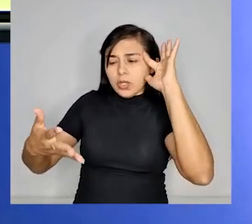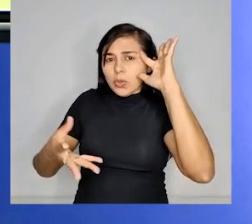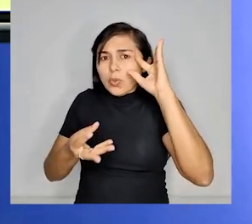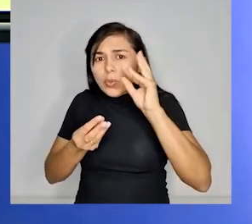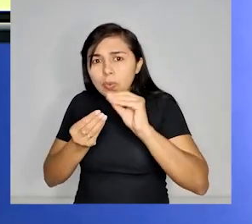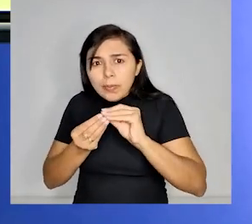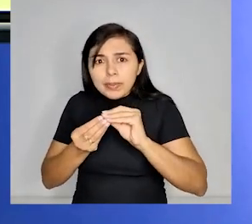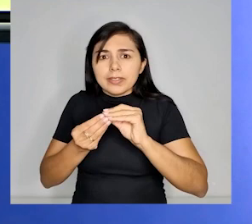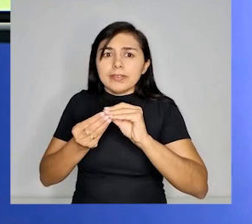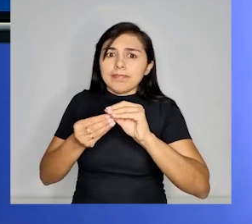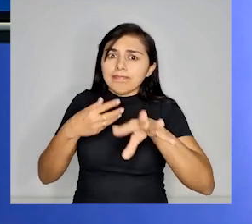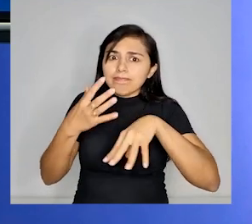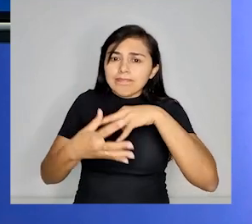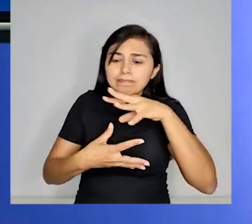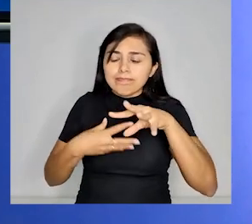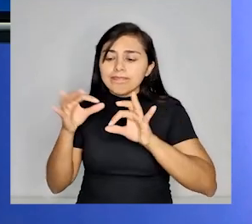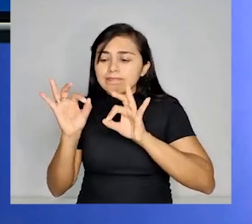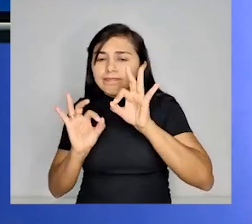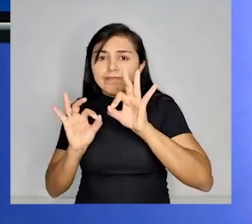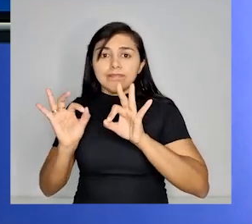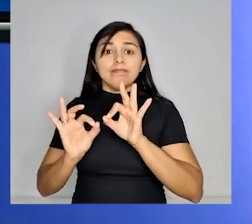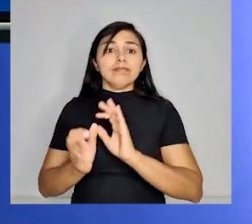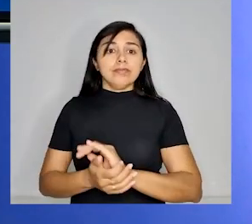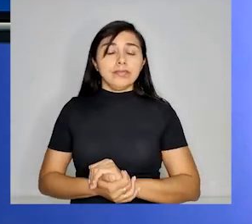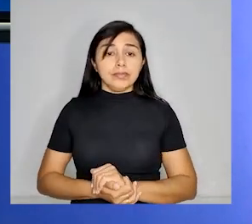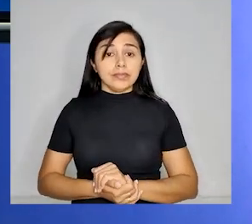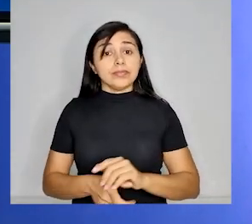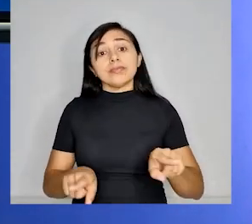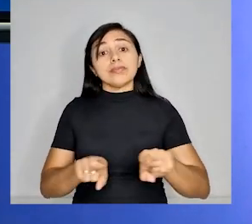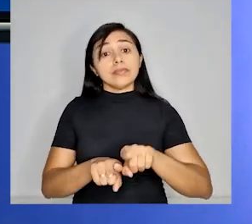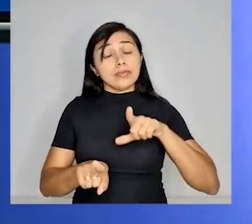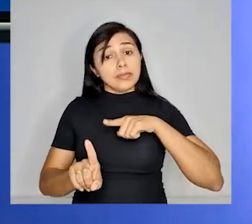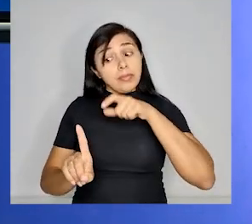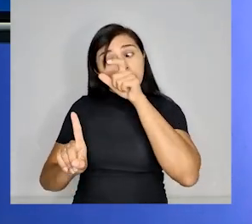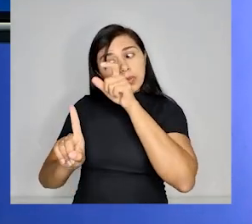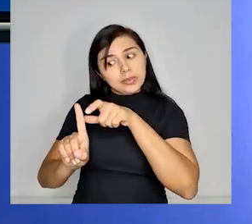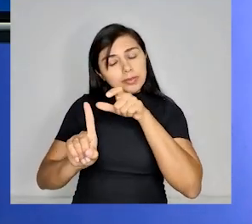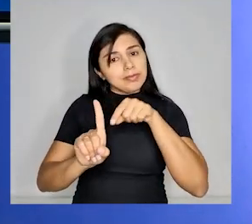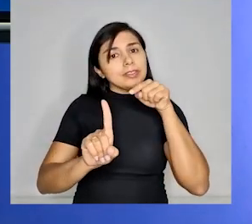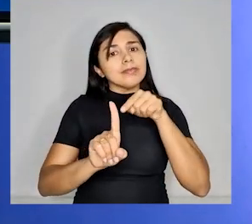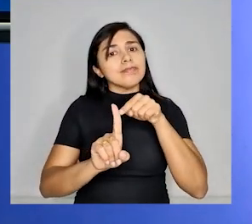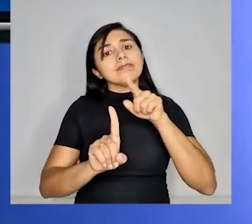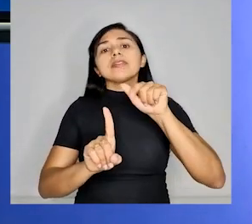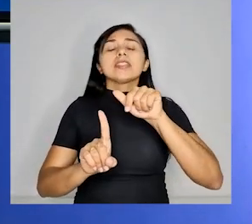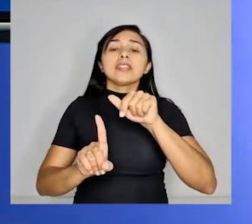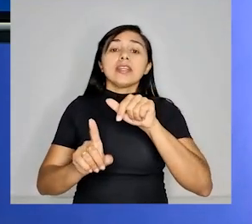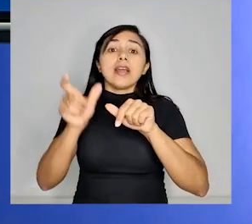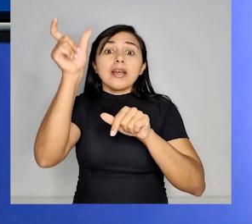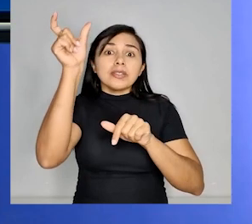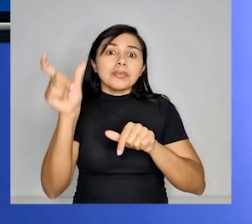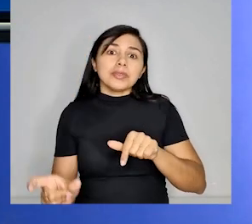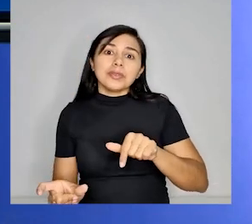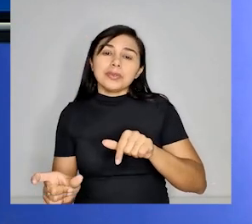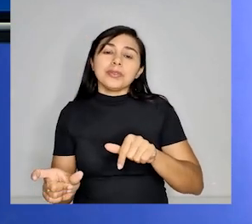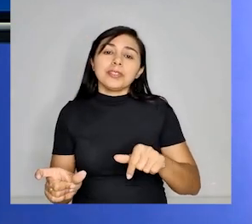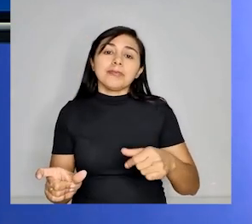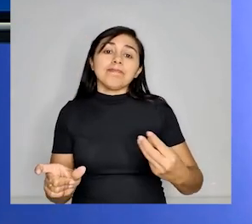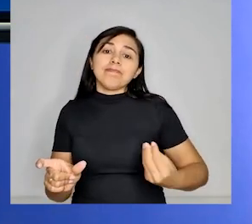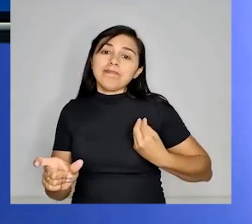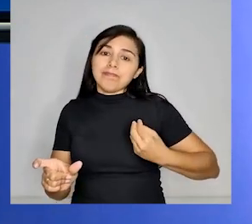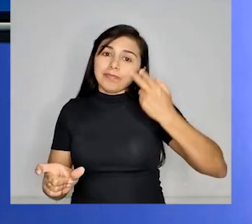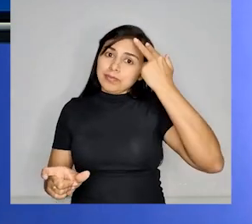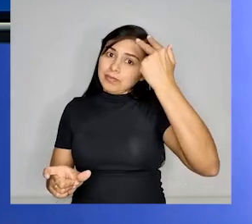narrativa. Nós temos também as personagens, que é quem participa da história. São aqueles que